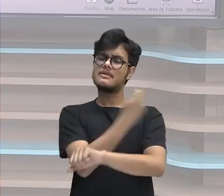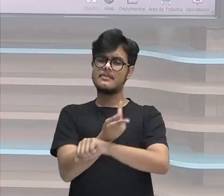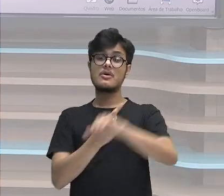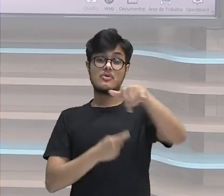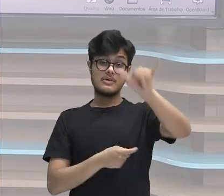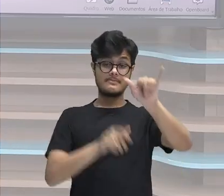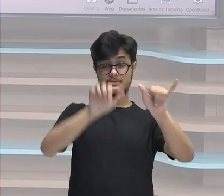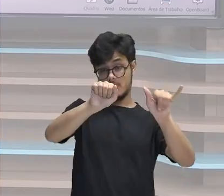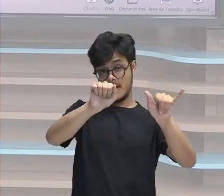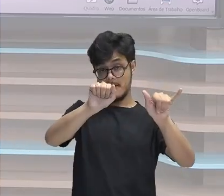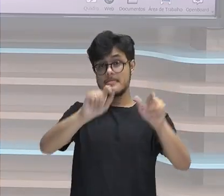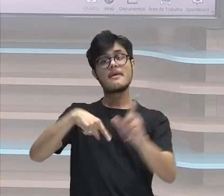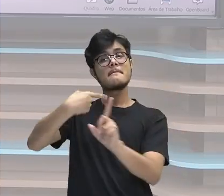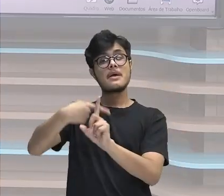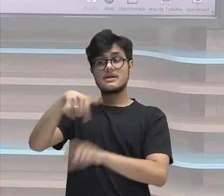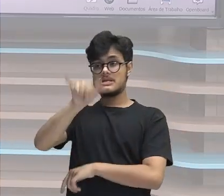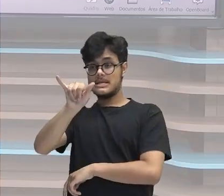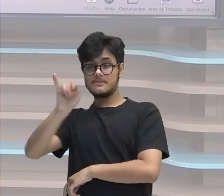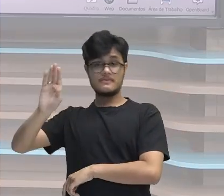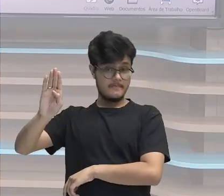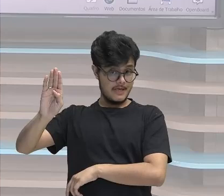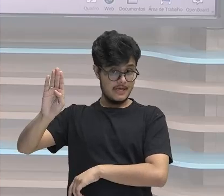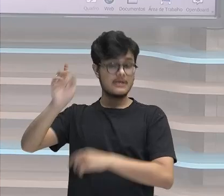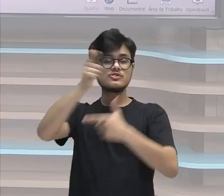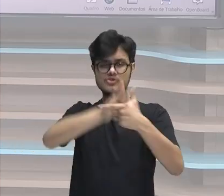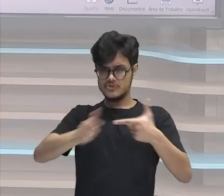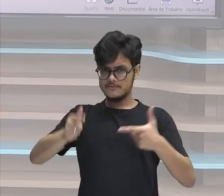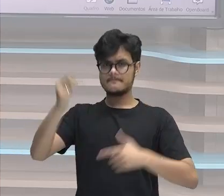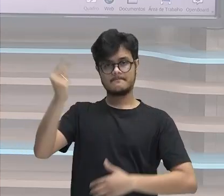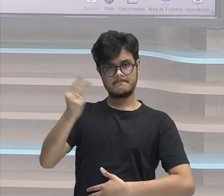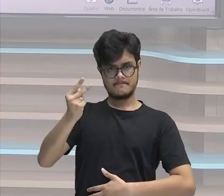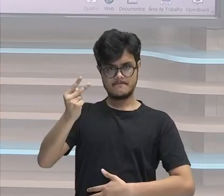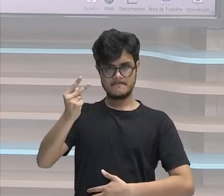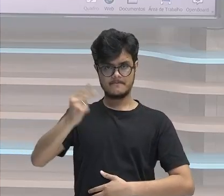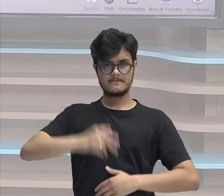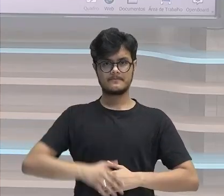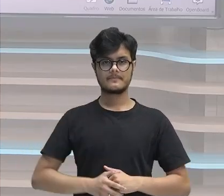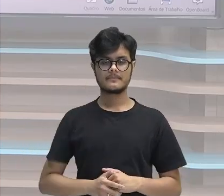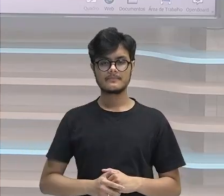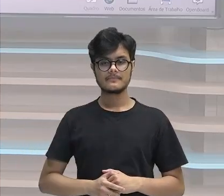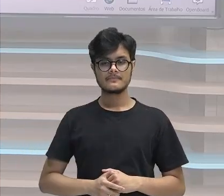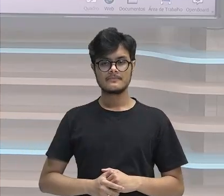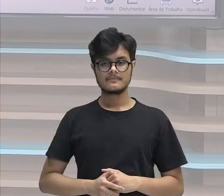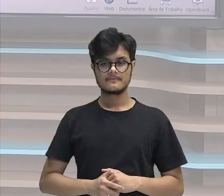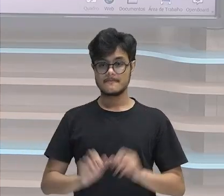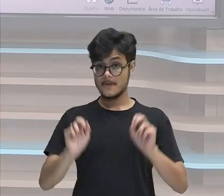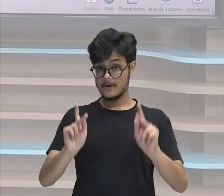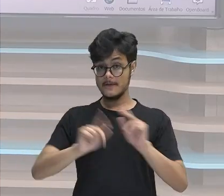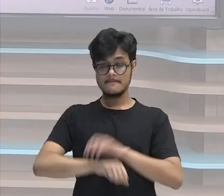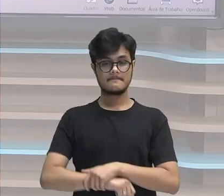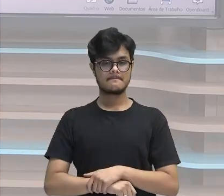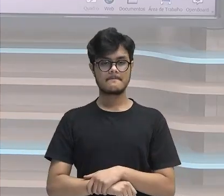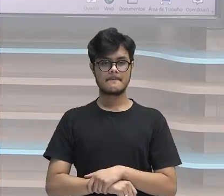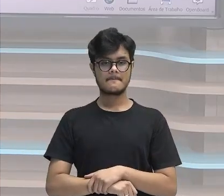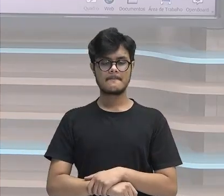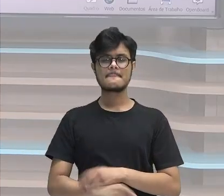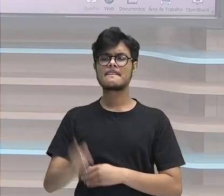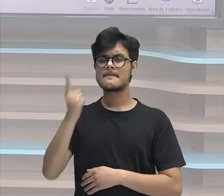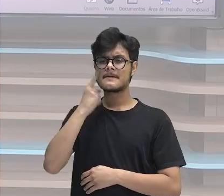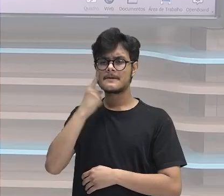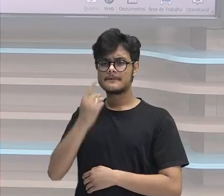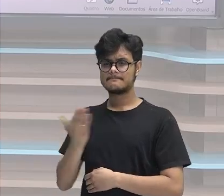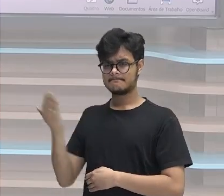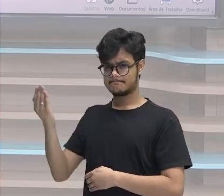y de uma, somar com o y da outra e dividir por 2. Tudo bem? Então acompanhe comigo na